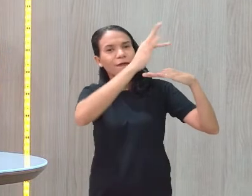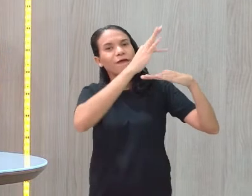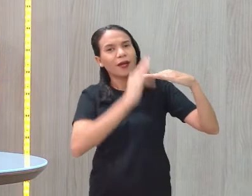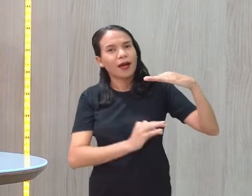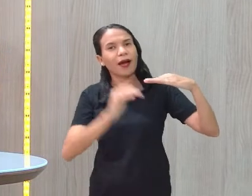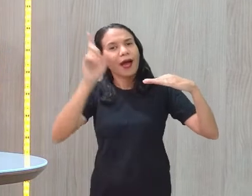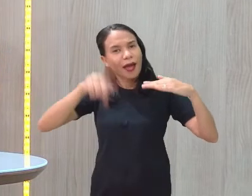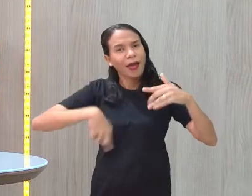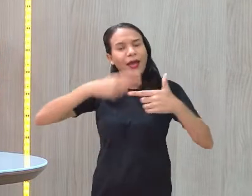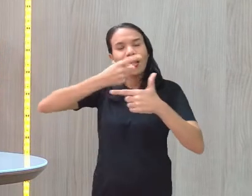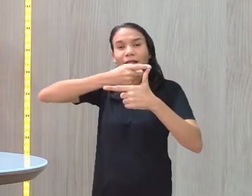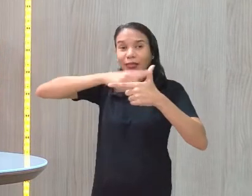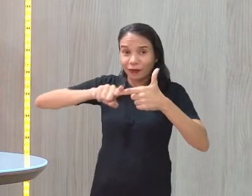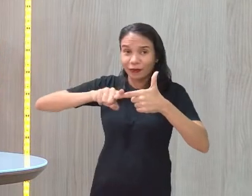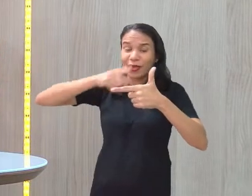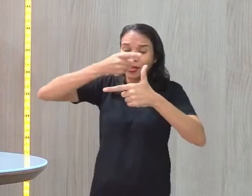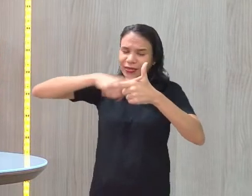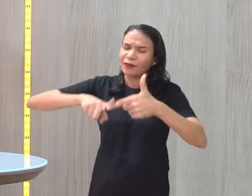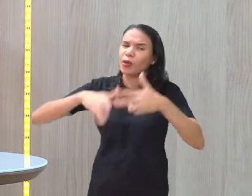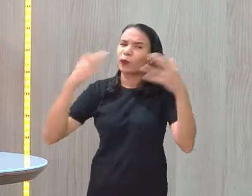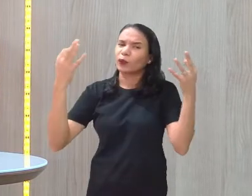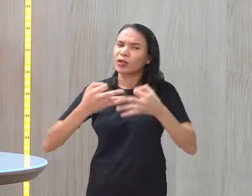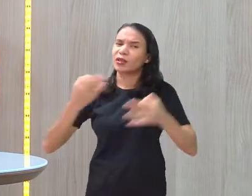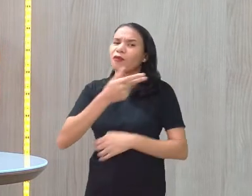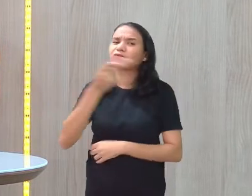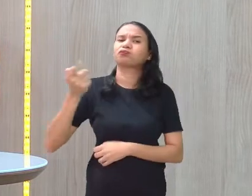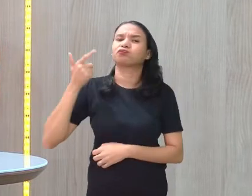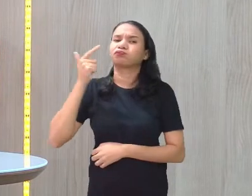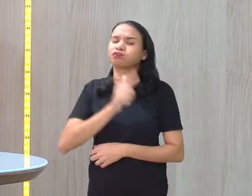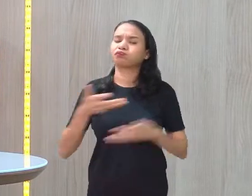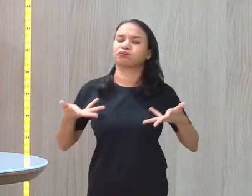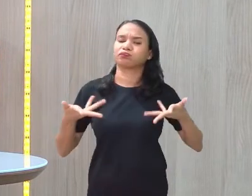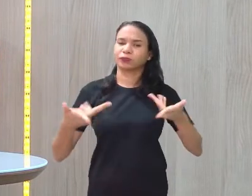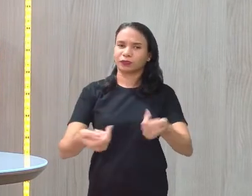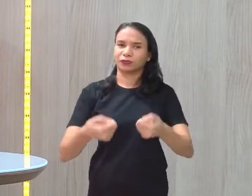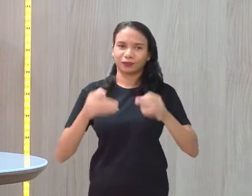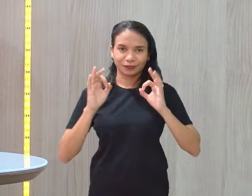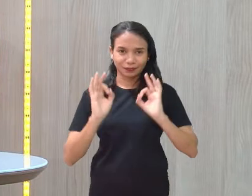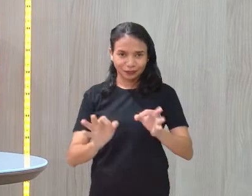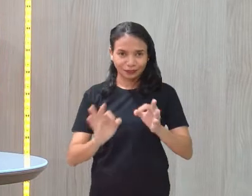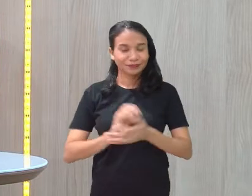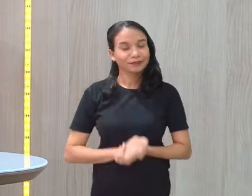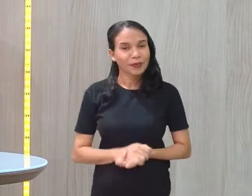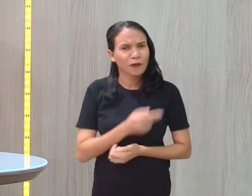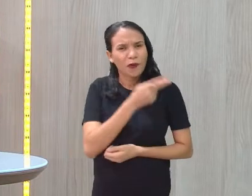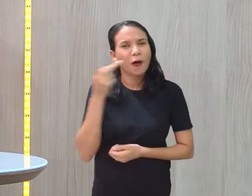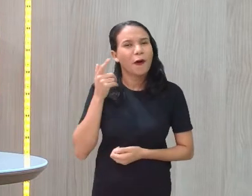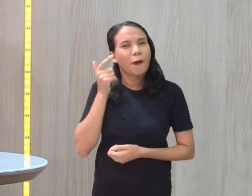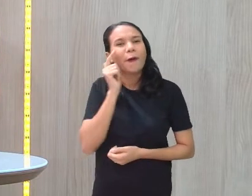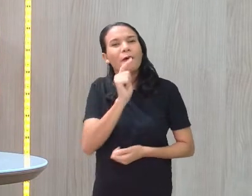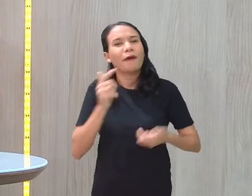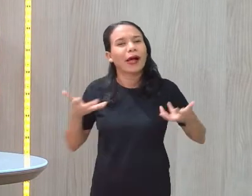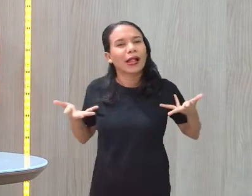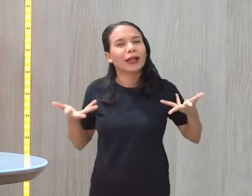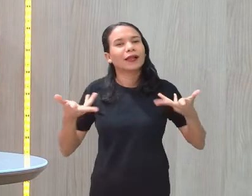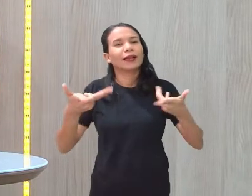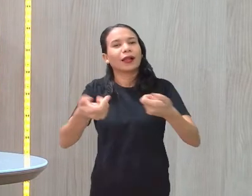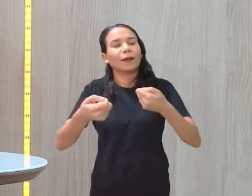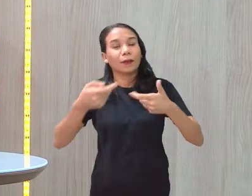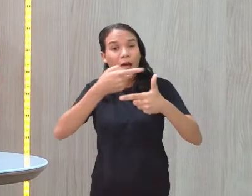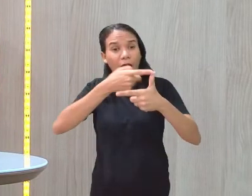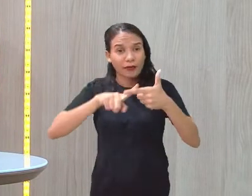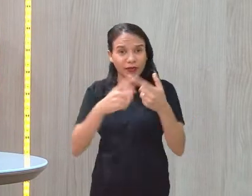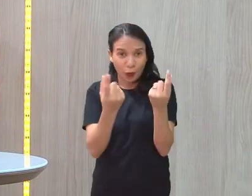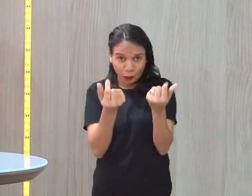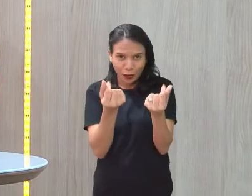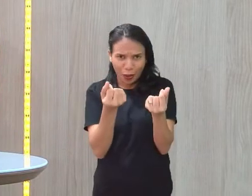é divisão, e divisão eu tenho certeza que vocês conseguem dominar, tá certo? Vocês conseguem dominar uma divisão de